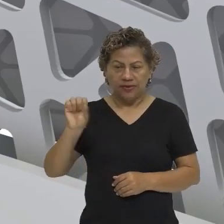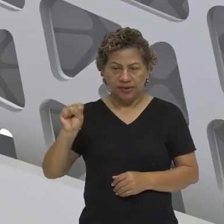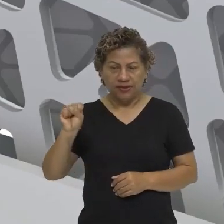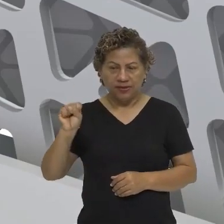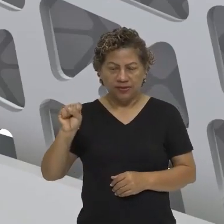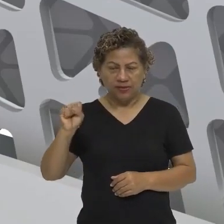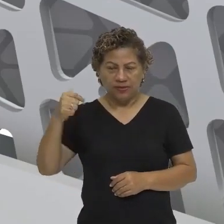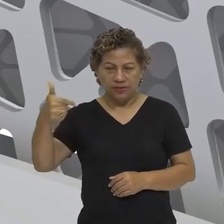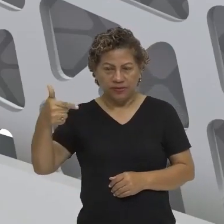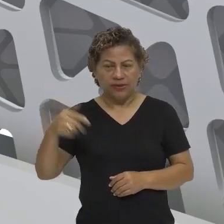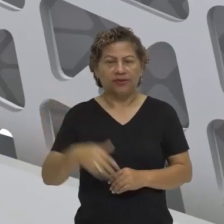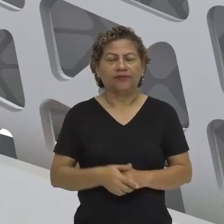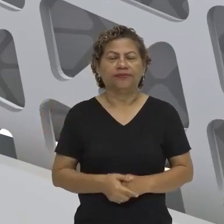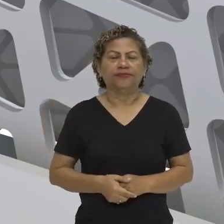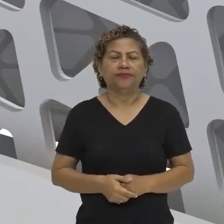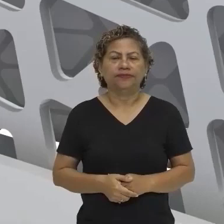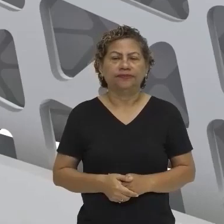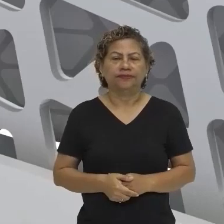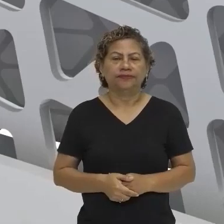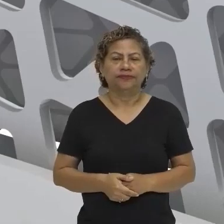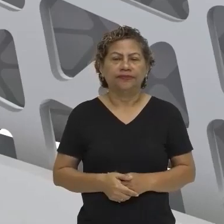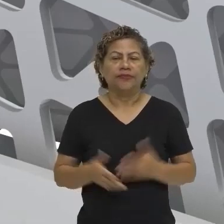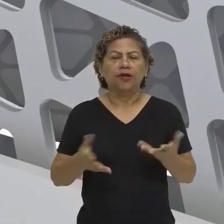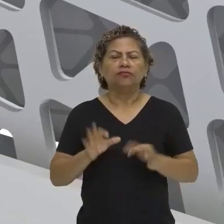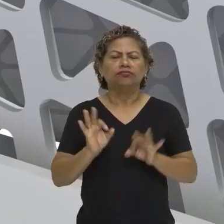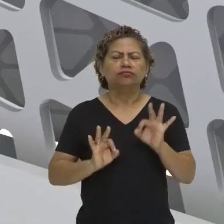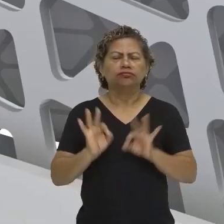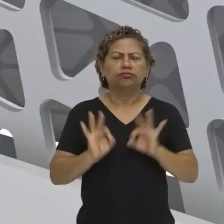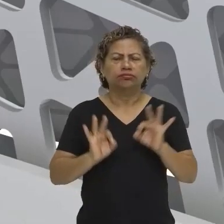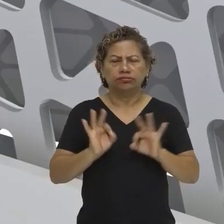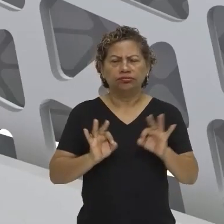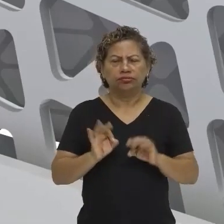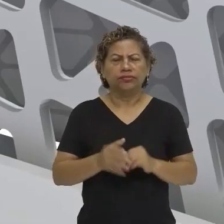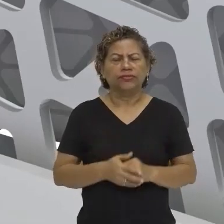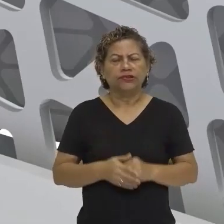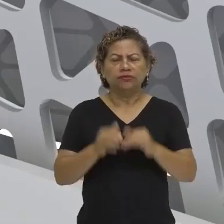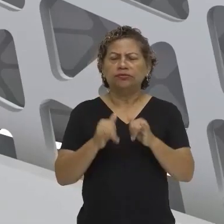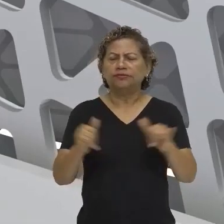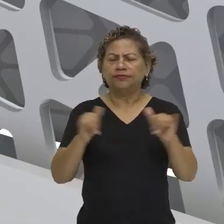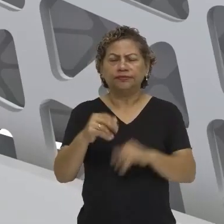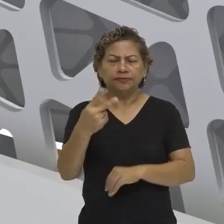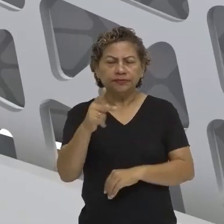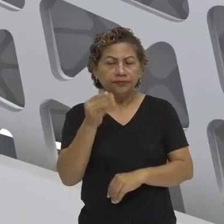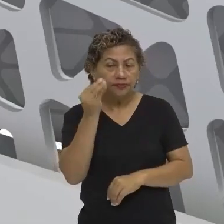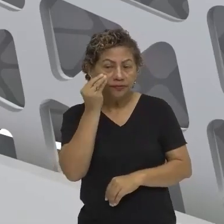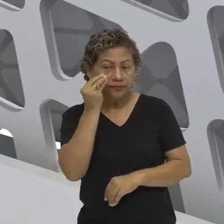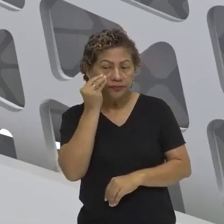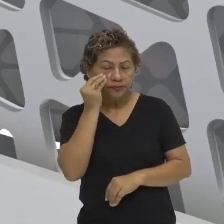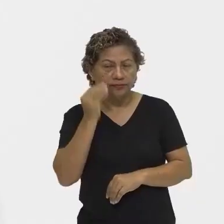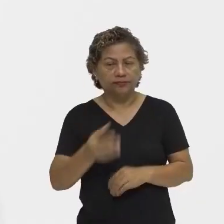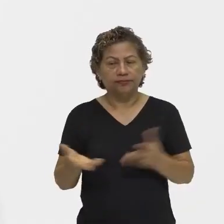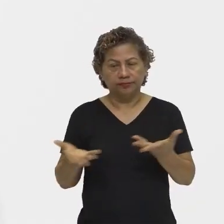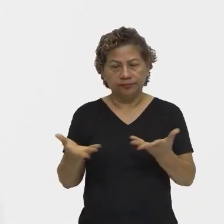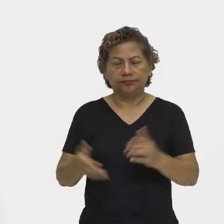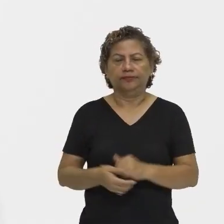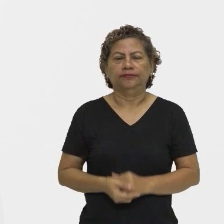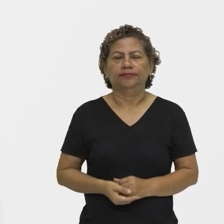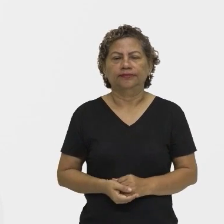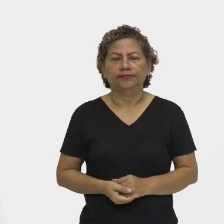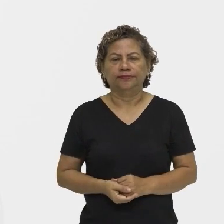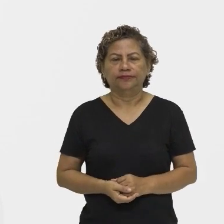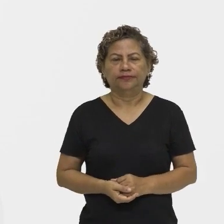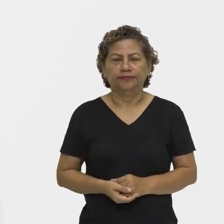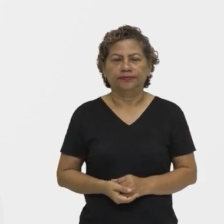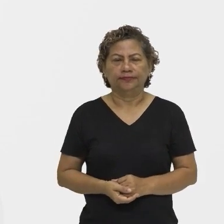quadrado. E aqui nós temos um pequeno esquema da energia potencial gravitacional para mostrar para você na nossa TV interativa. Vamos